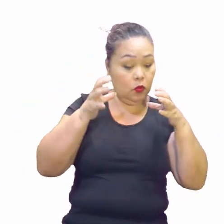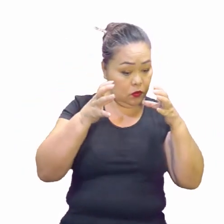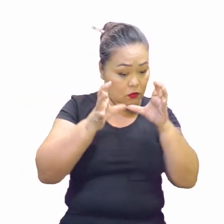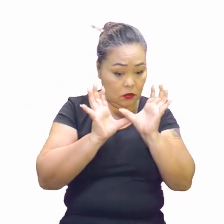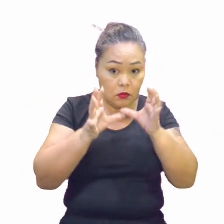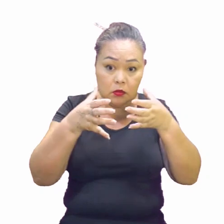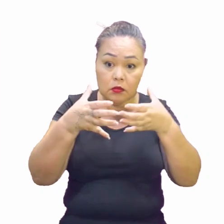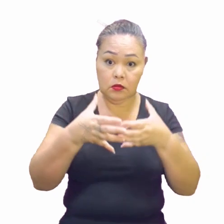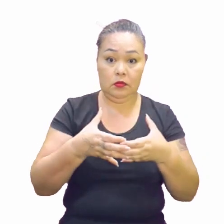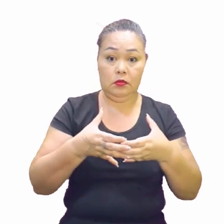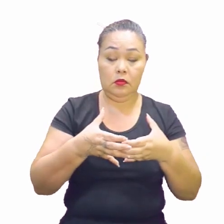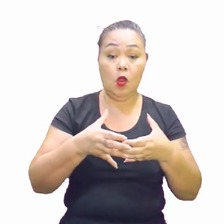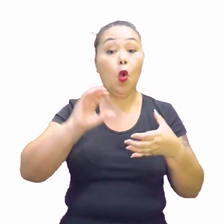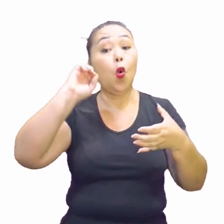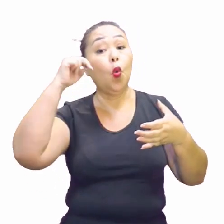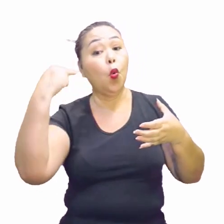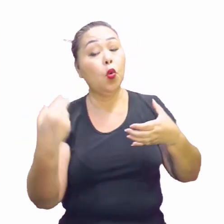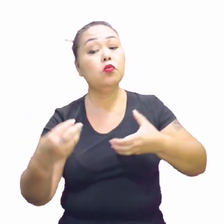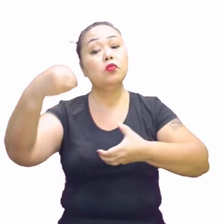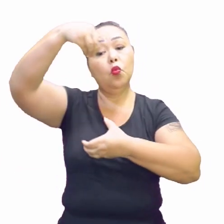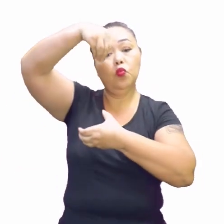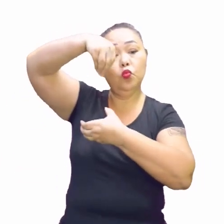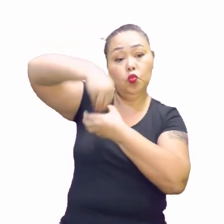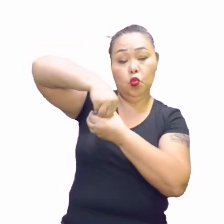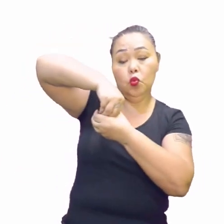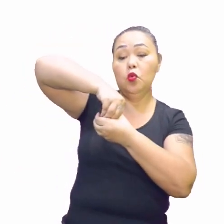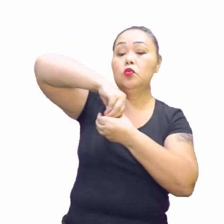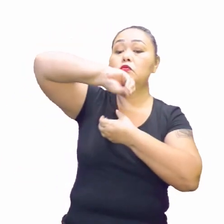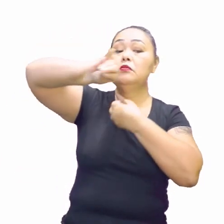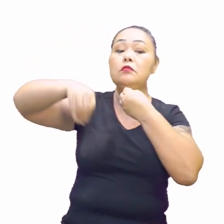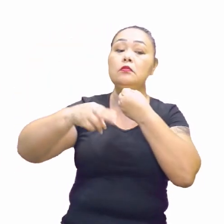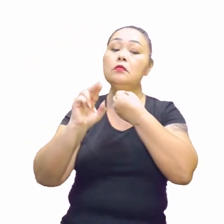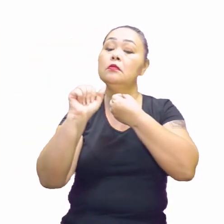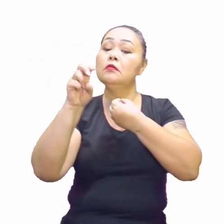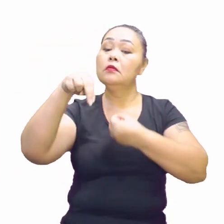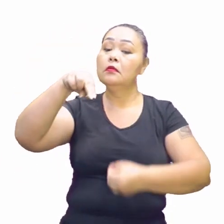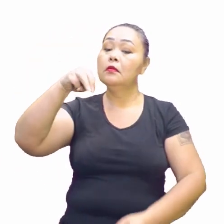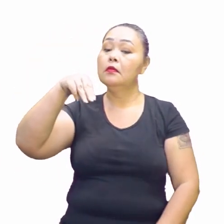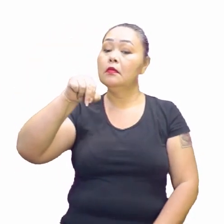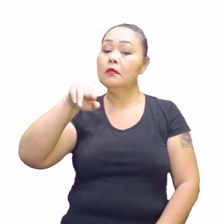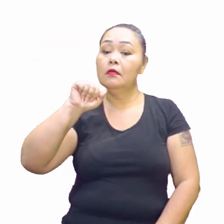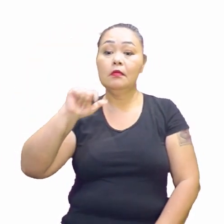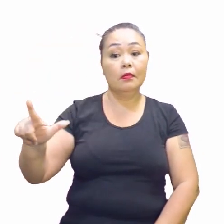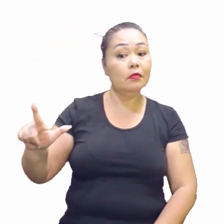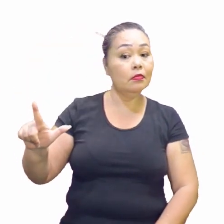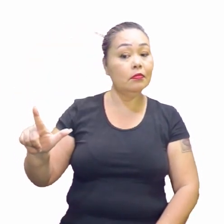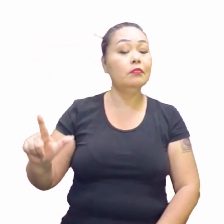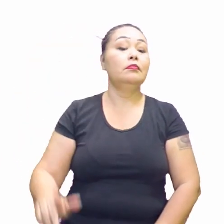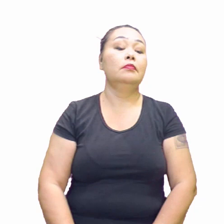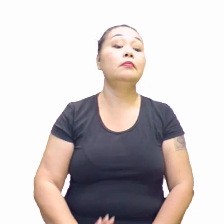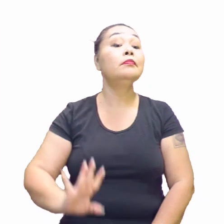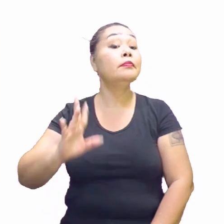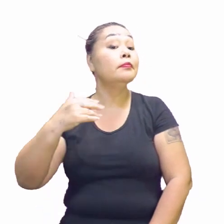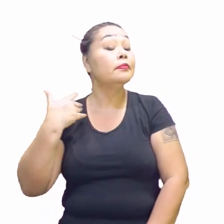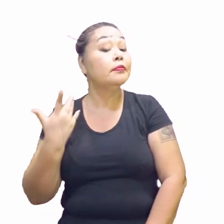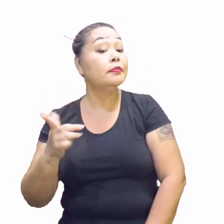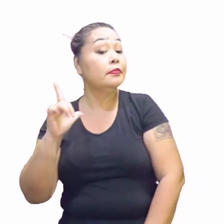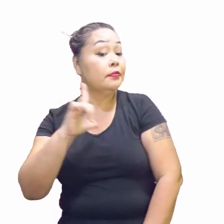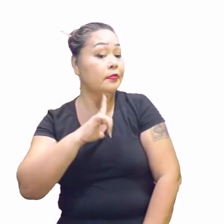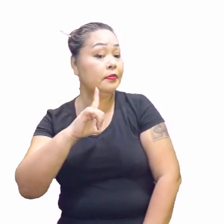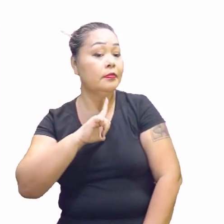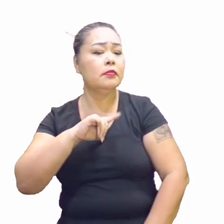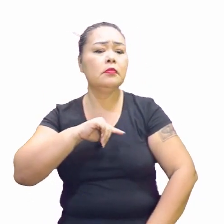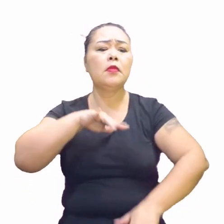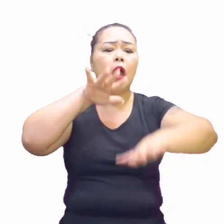substantivo coletivo ou com o núcleo do adjunto adnominal. E aí nós temos